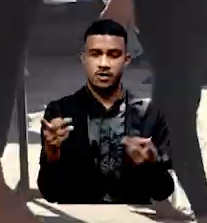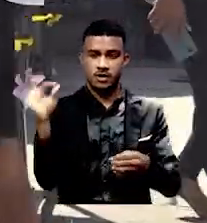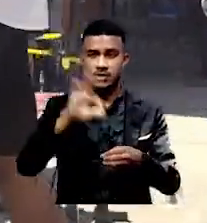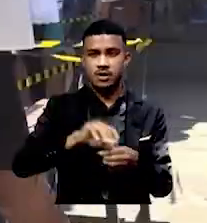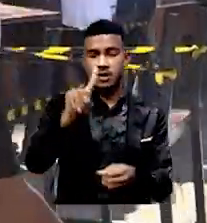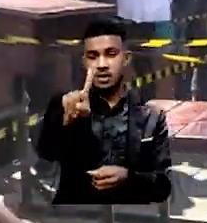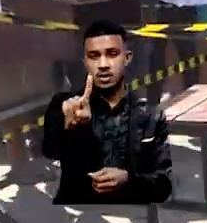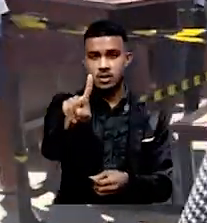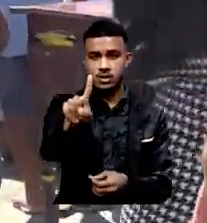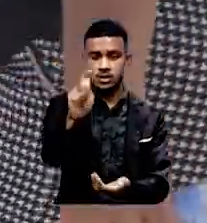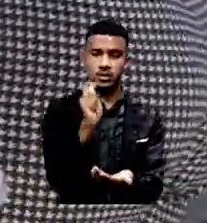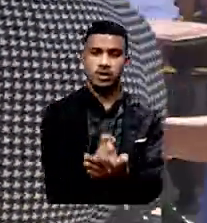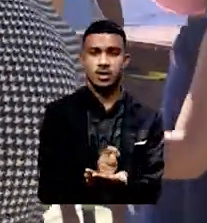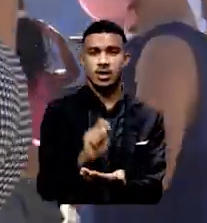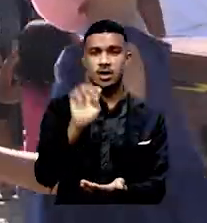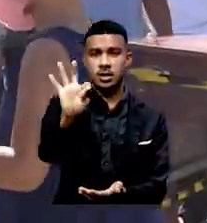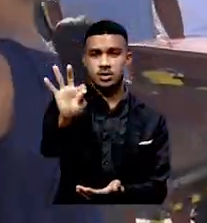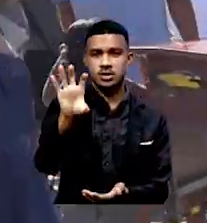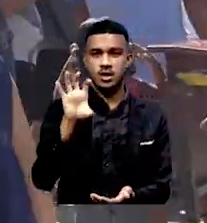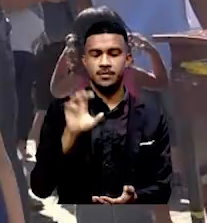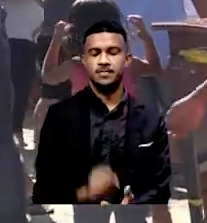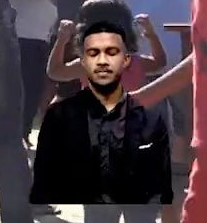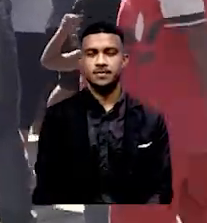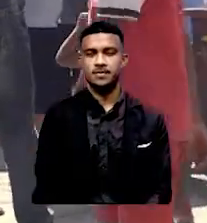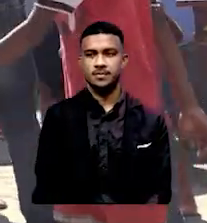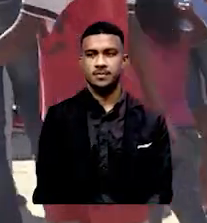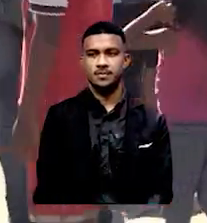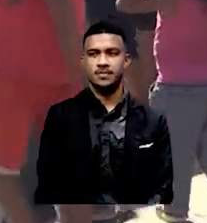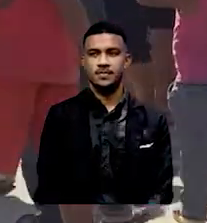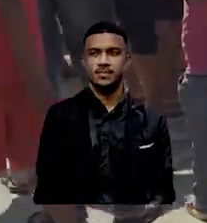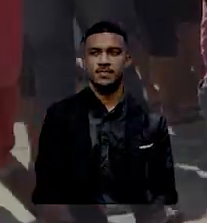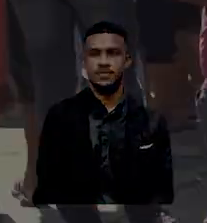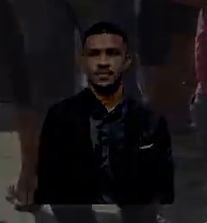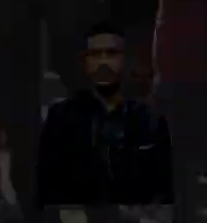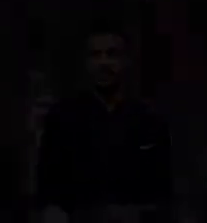Rihu Unida Atos Sia. Adere Tu Semenes, bem-vinda Semenes, GMN.